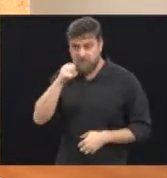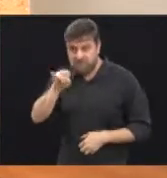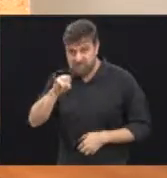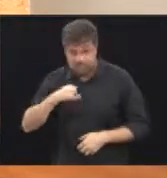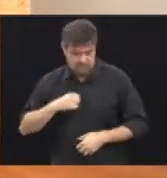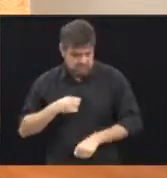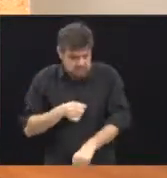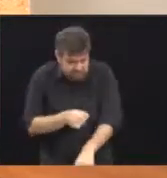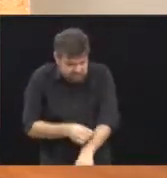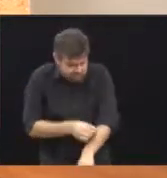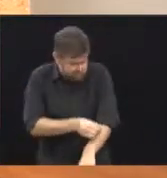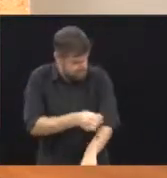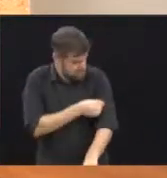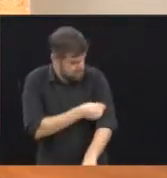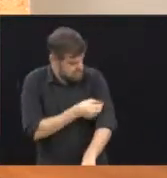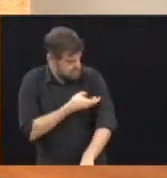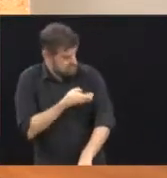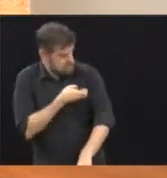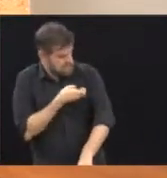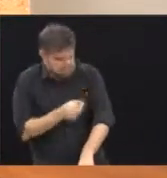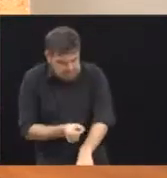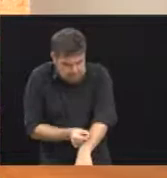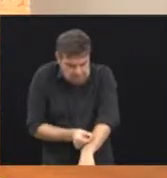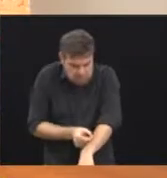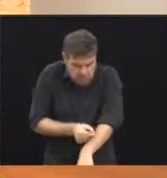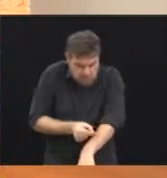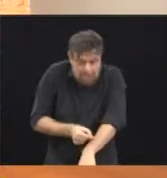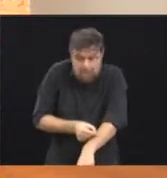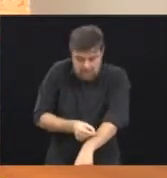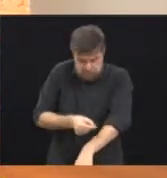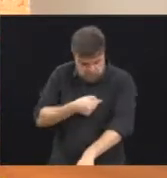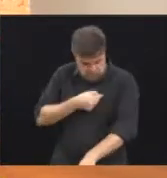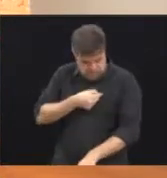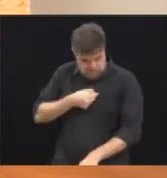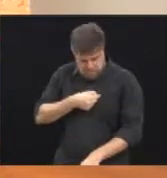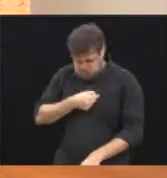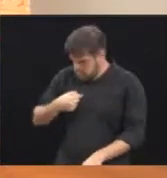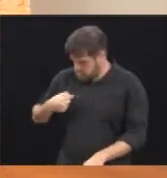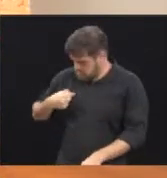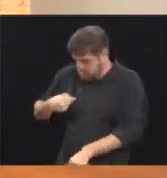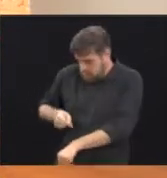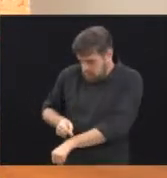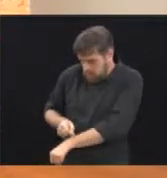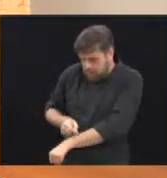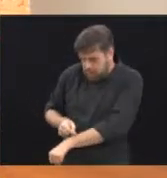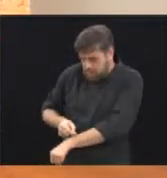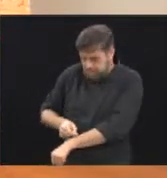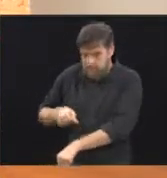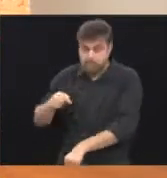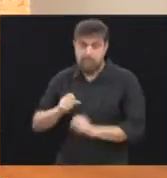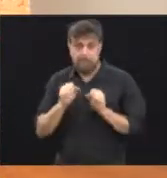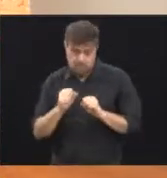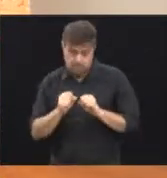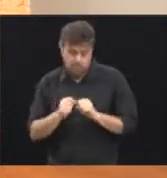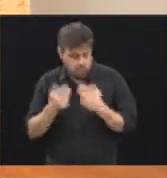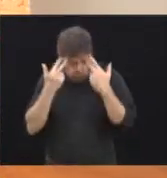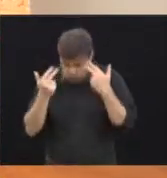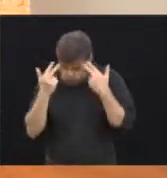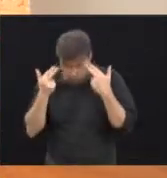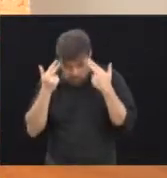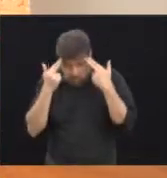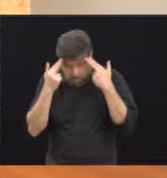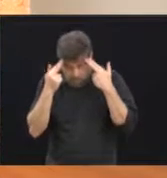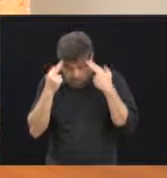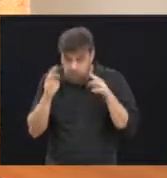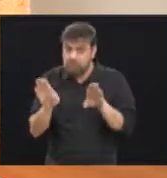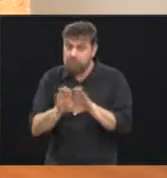alteração cutânea deve ser desprezada. Então, nenhuma alteração na pele deve ser desprezada. Ela pode ser uma alteração benigna,